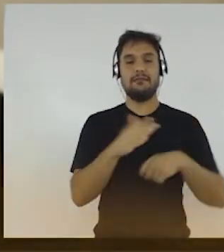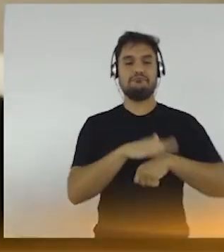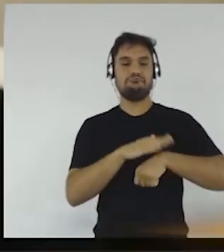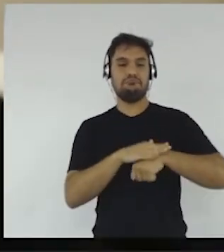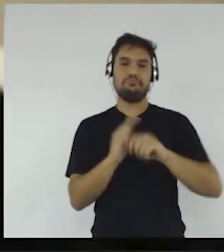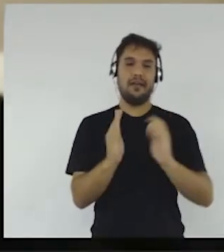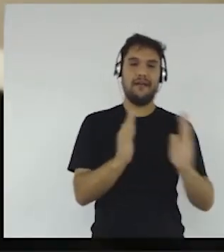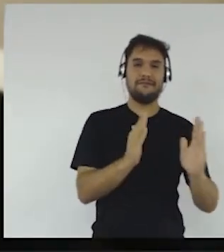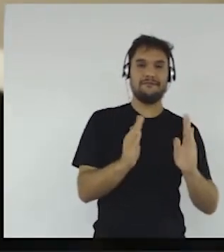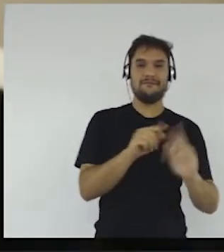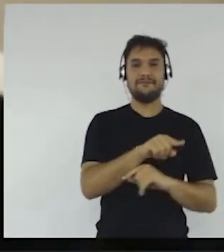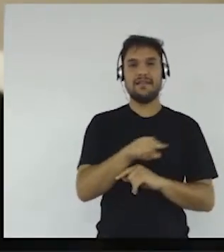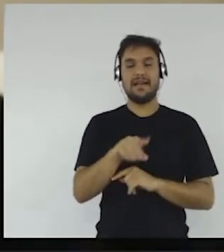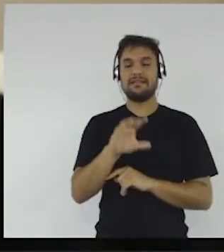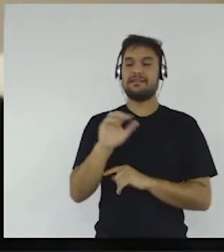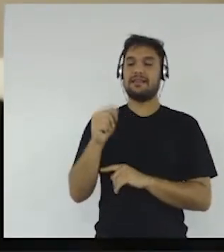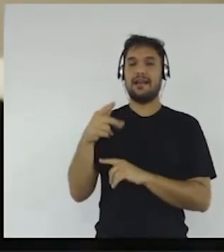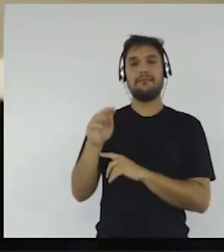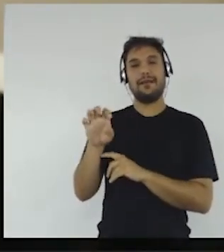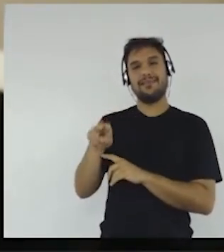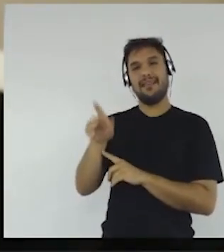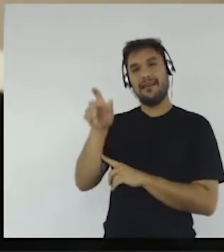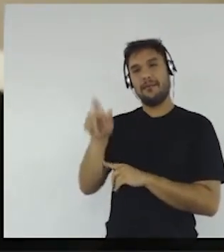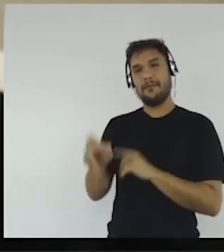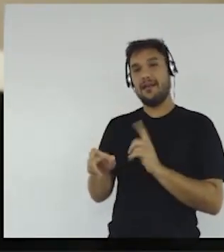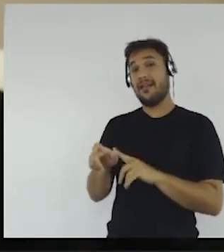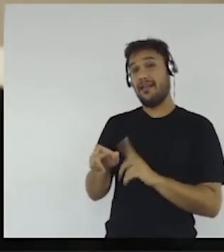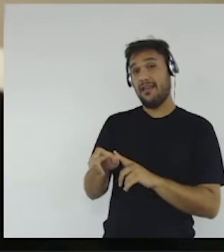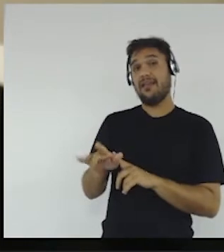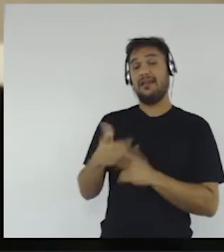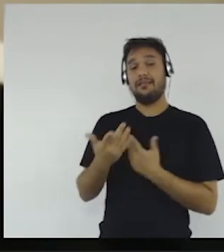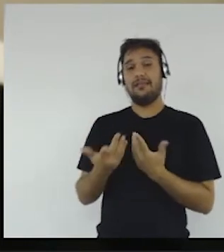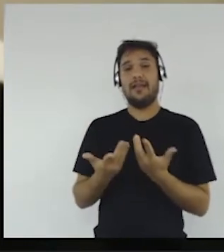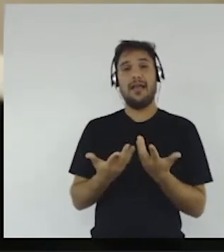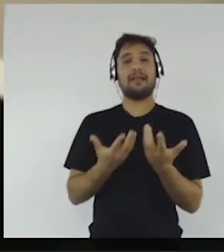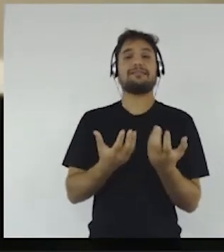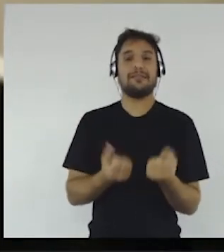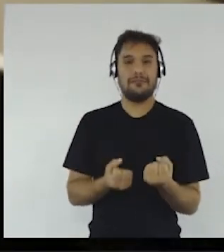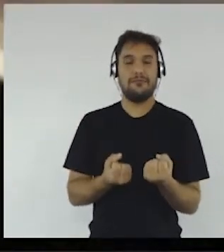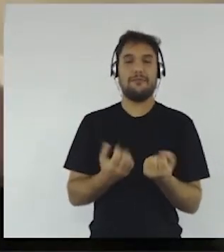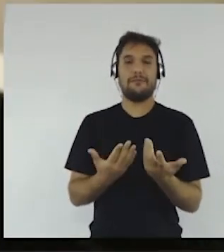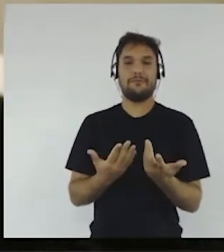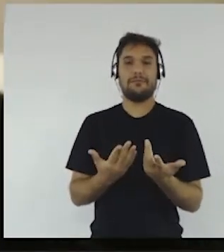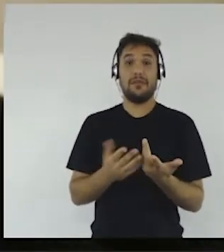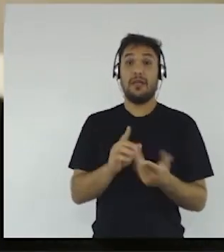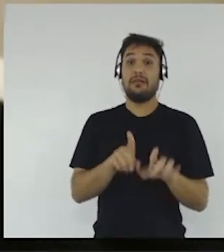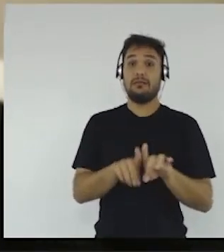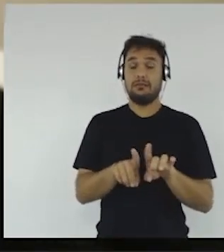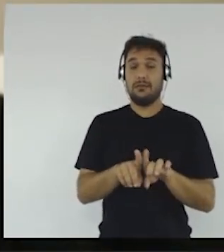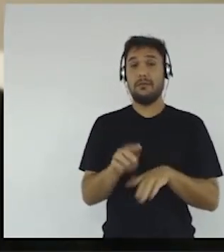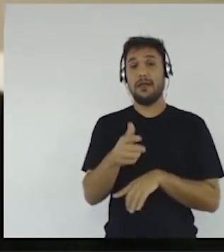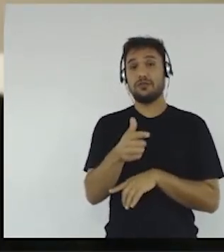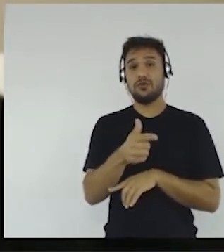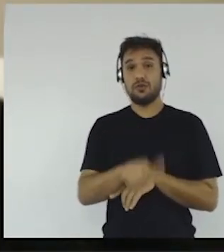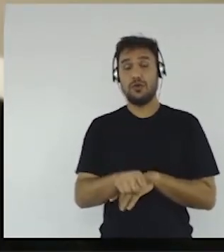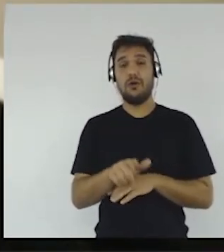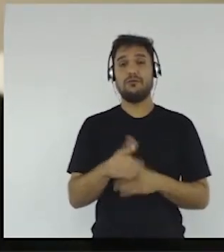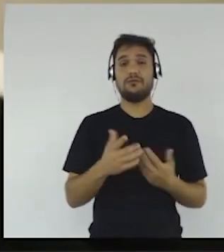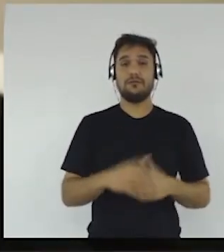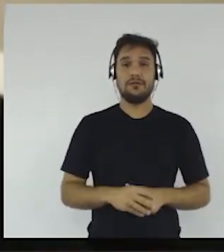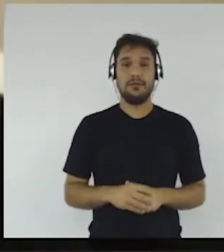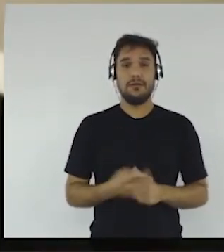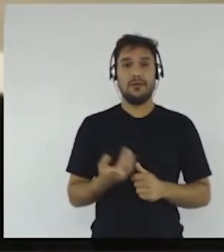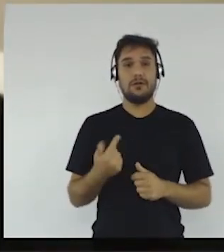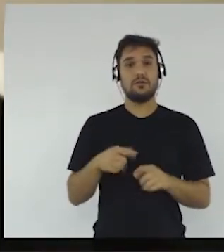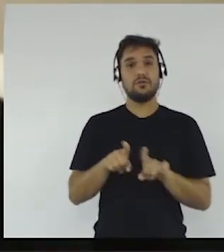emérita de Capanema, que ele abraçou certamente e novamente com os olhos do